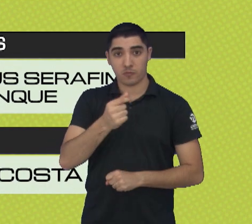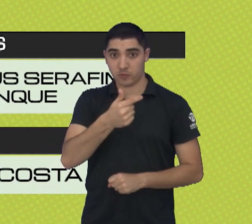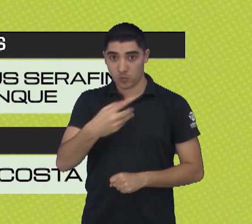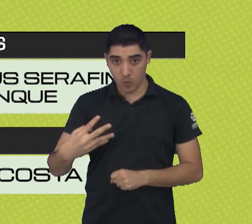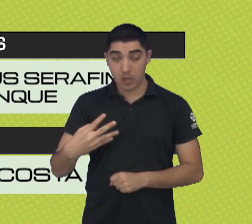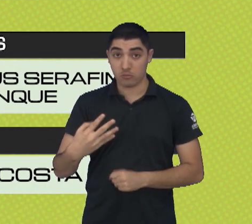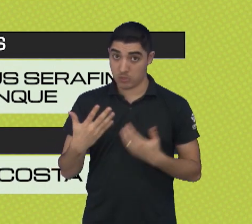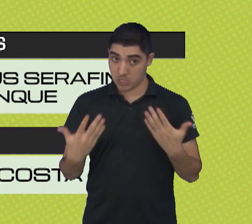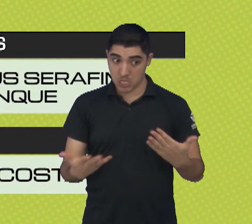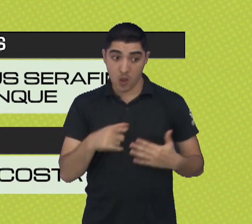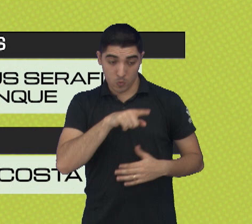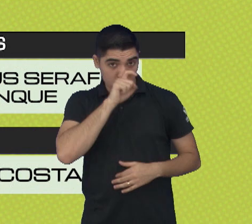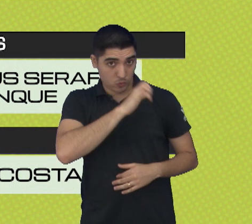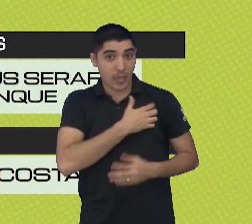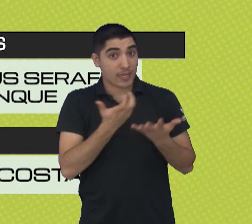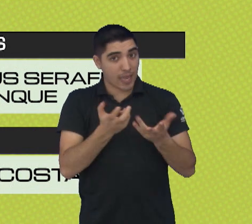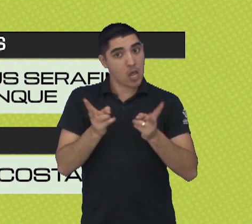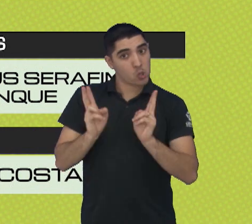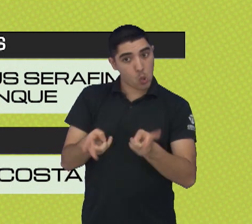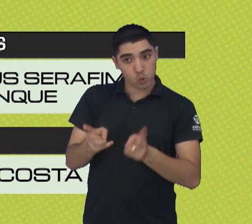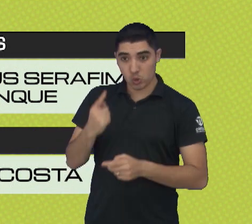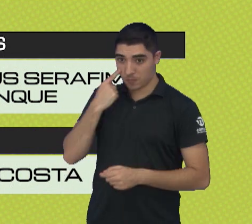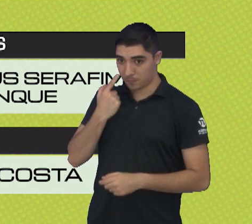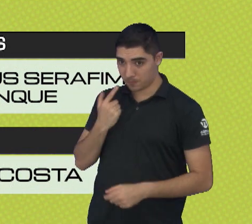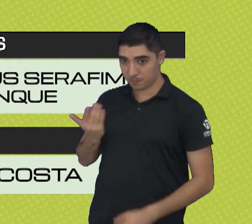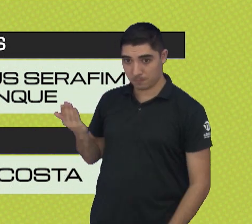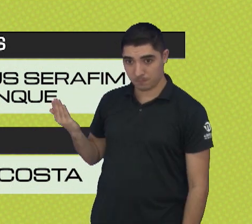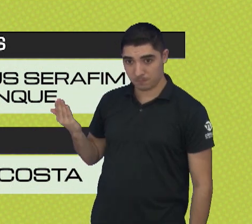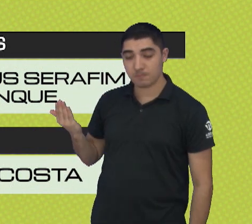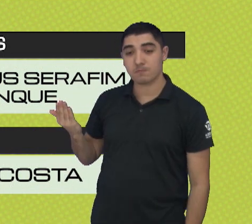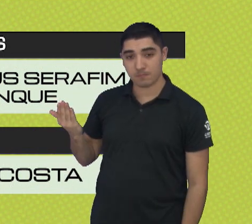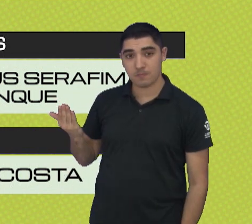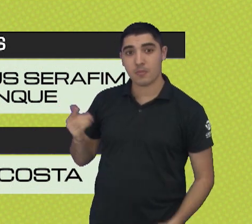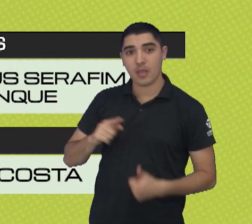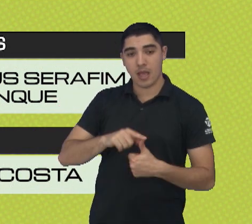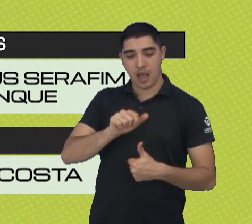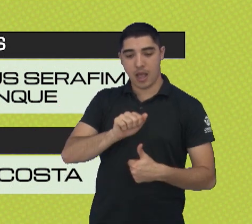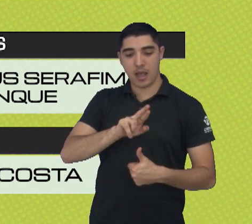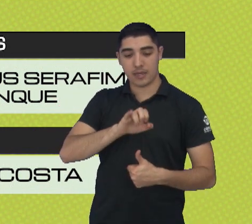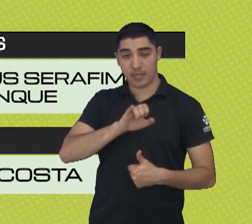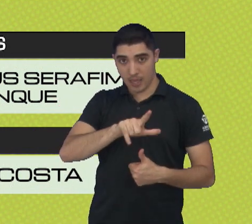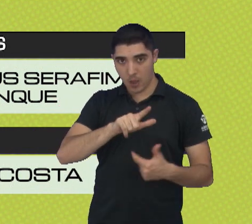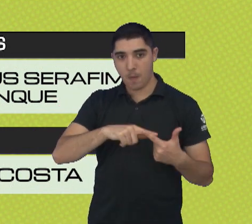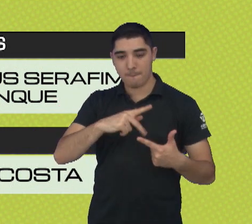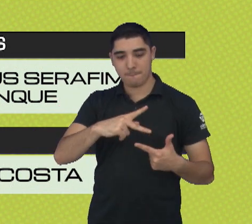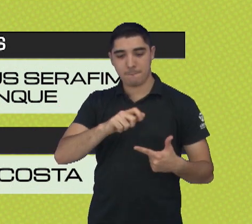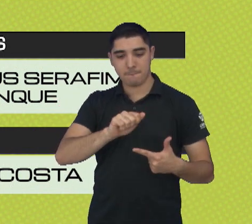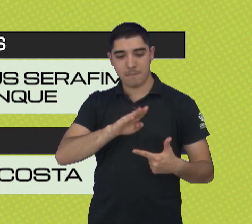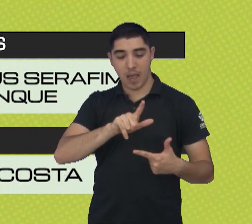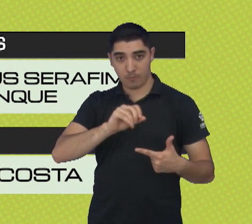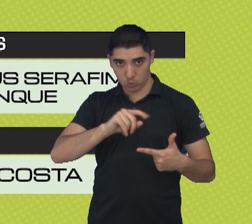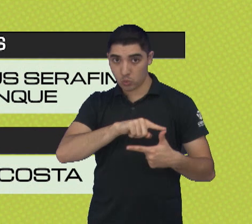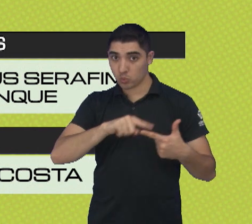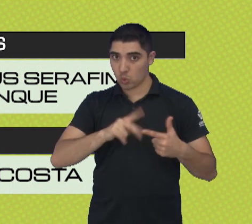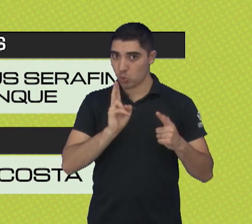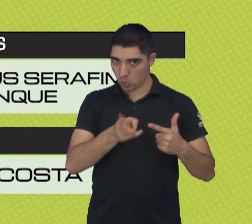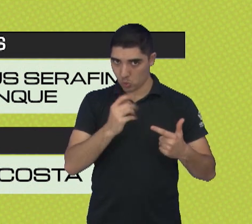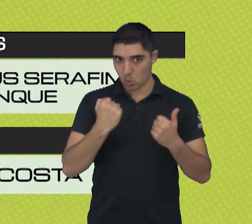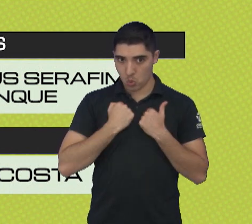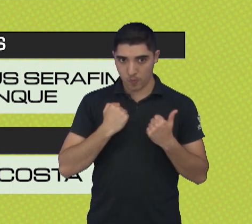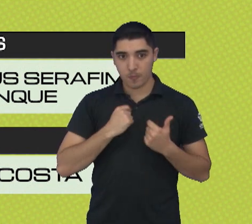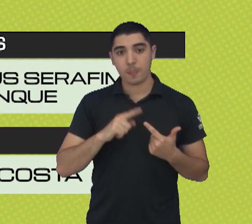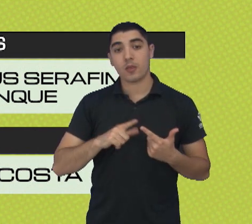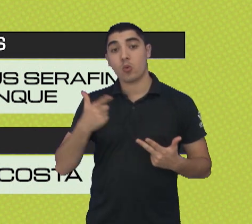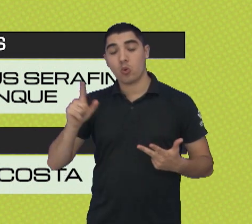diretoria quer esses jogadores para a Série A2 do ano que vem. Ariel e o goleiro Pablo, esses ficam. Os laterais, Heitor